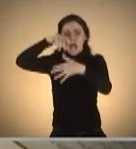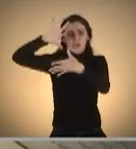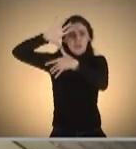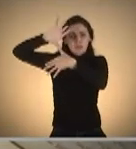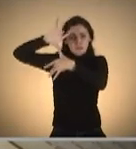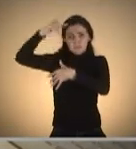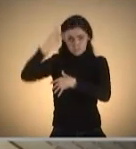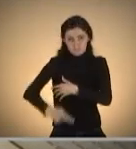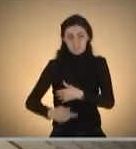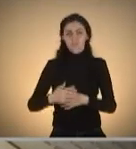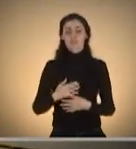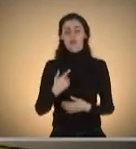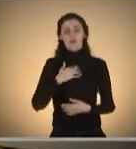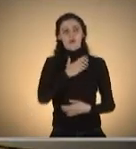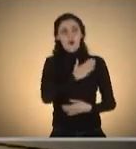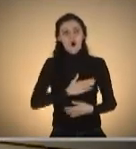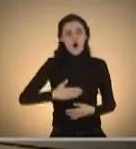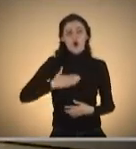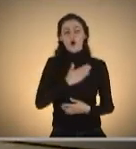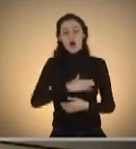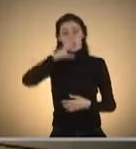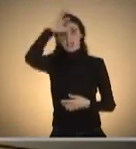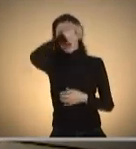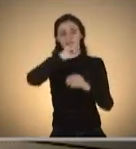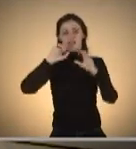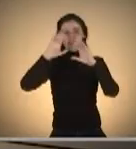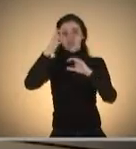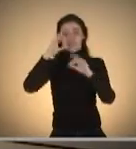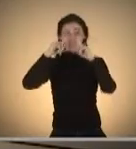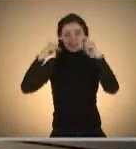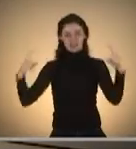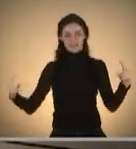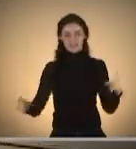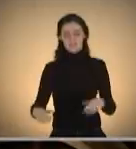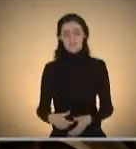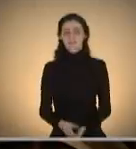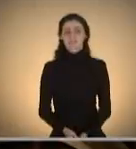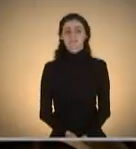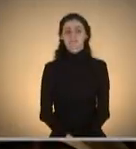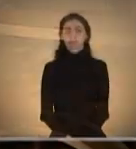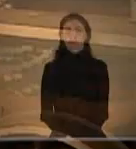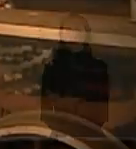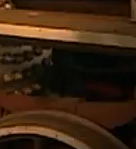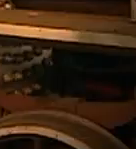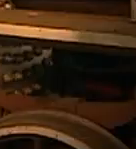países latino-americanos. Gosto de saber mais sobre ciências.